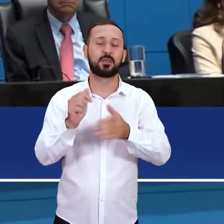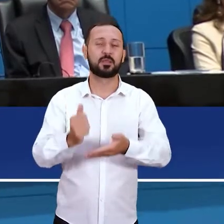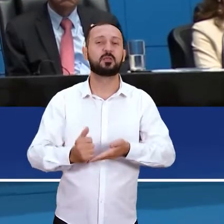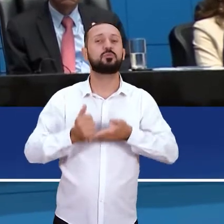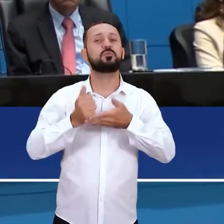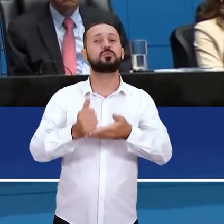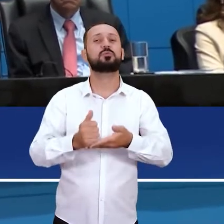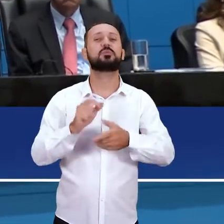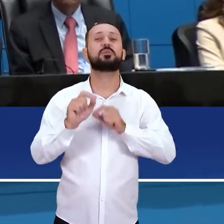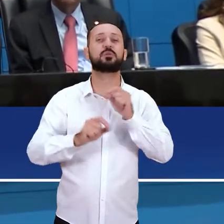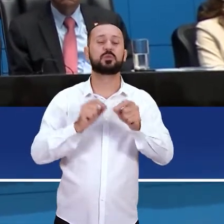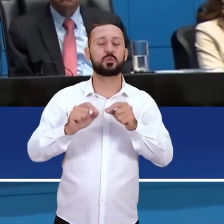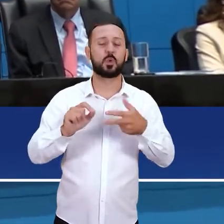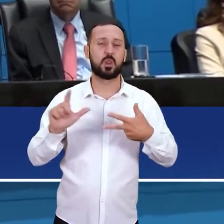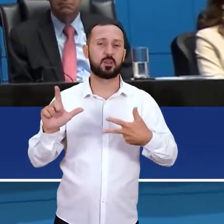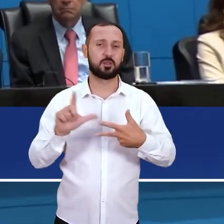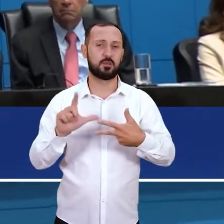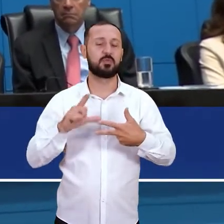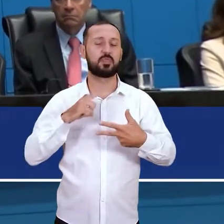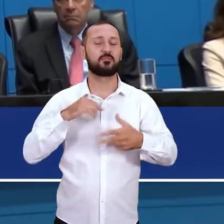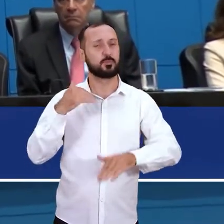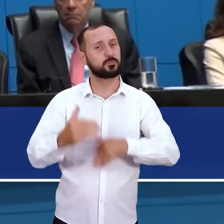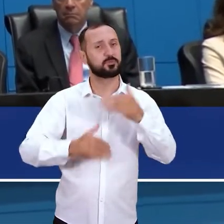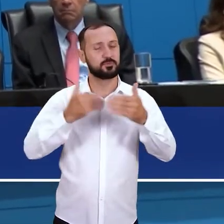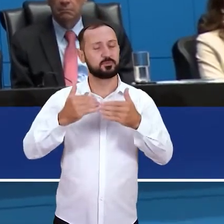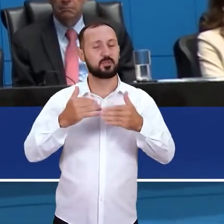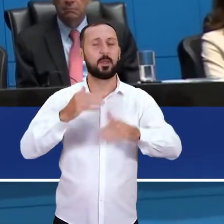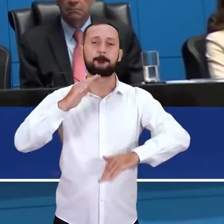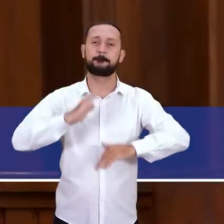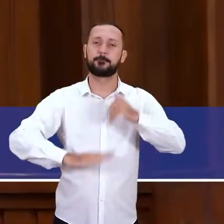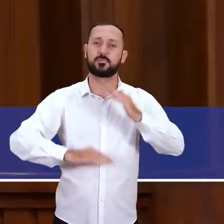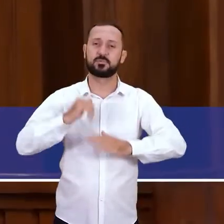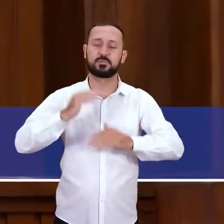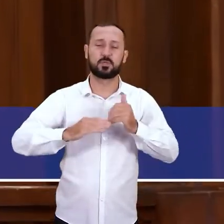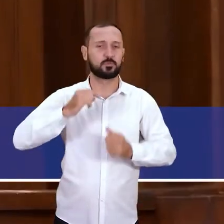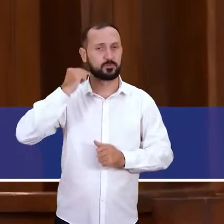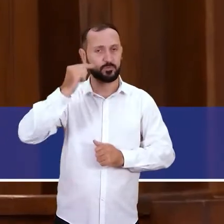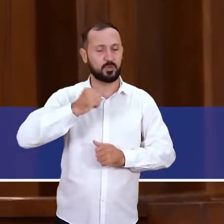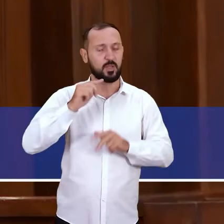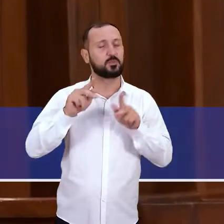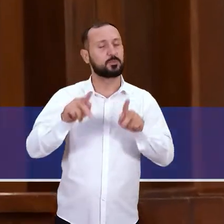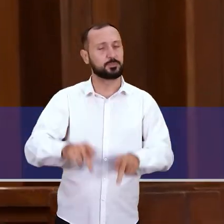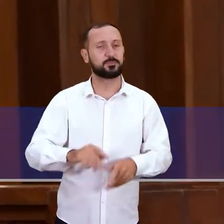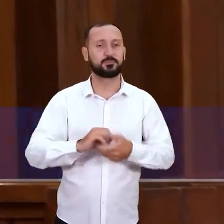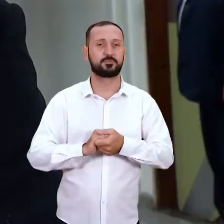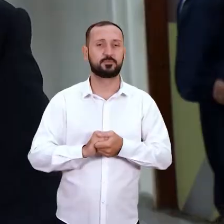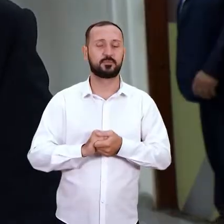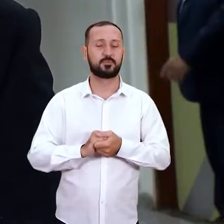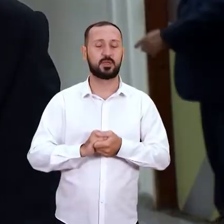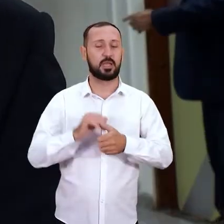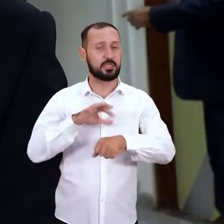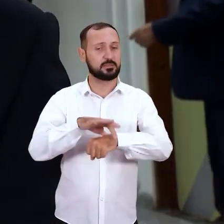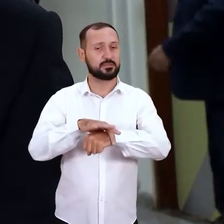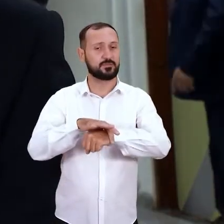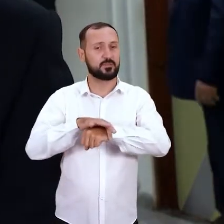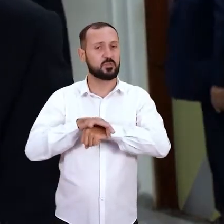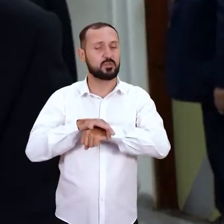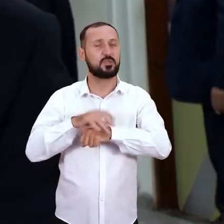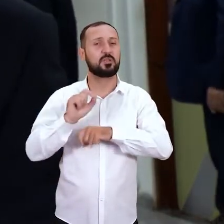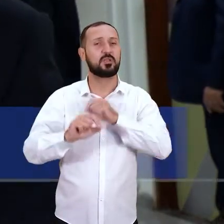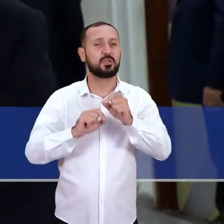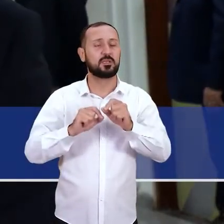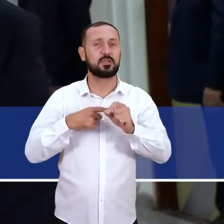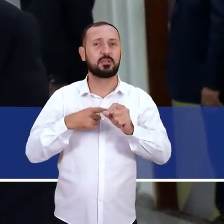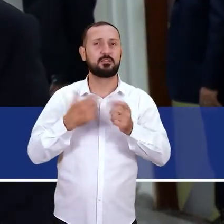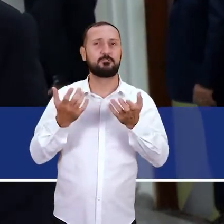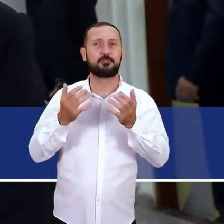das contribuições que o Legislativo teve para o desenvolvimento da carreira de advogado do povo. A Defensoria Pública deve